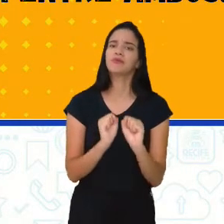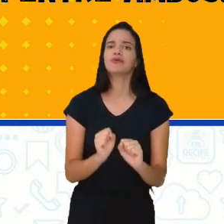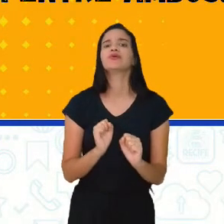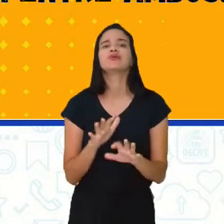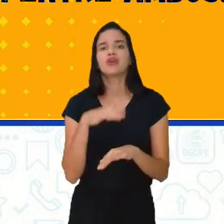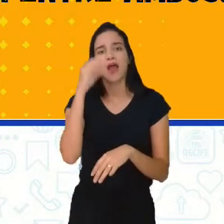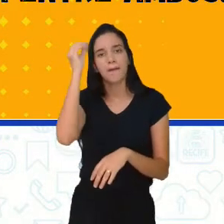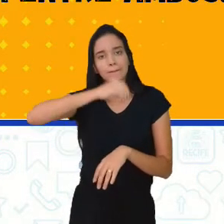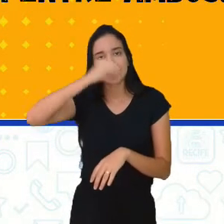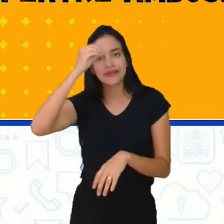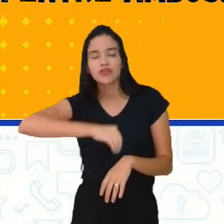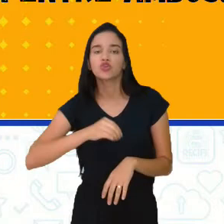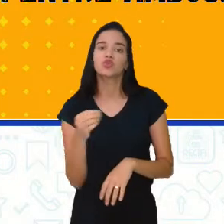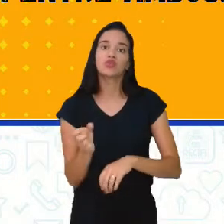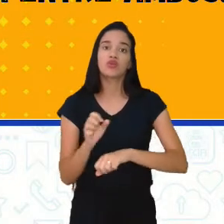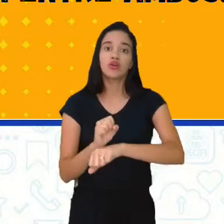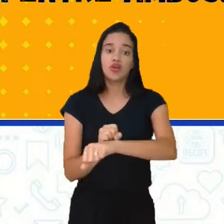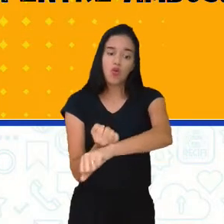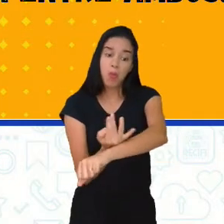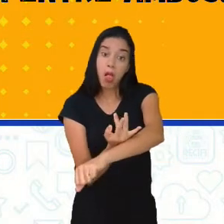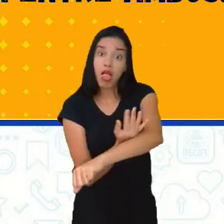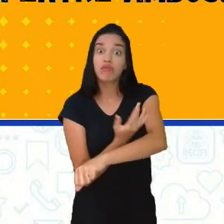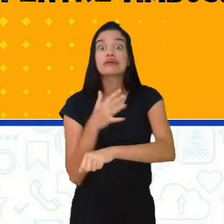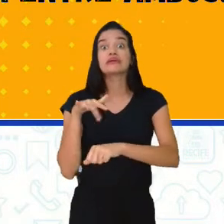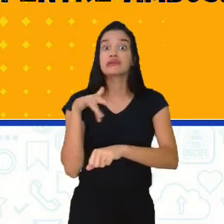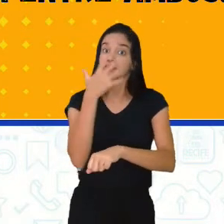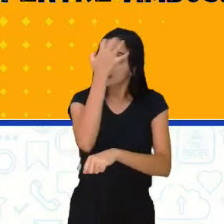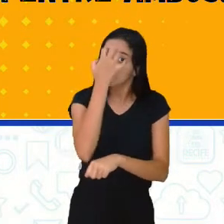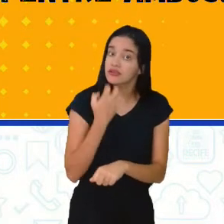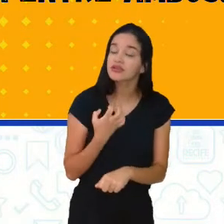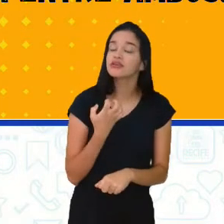grandes prejuízos, queimaduras sérias, que muitas vezes